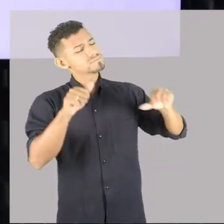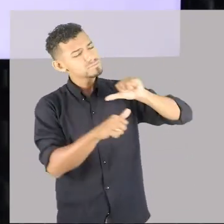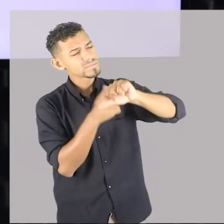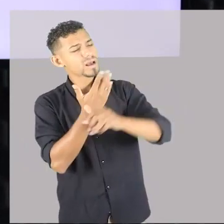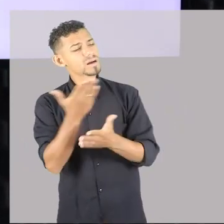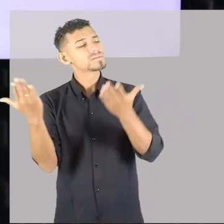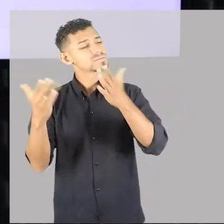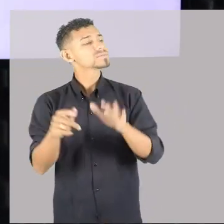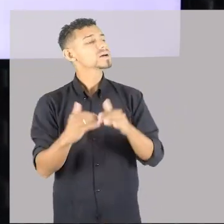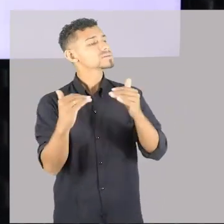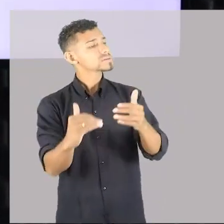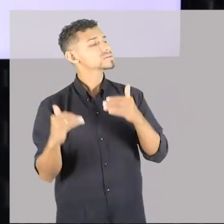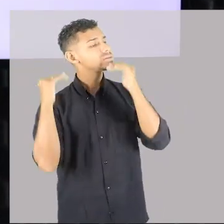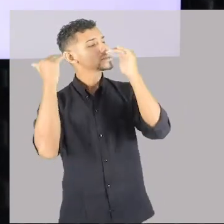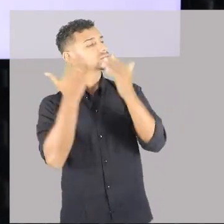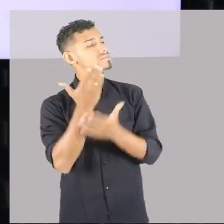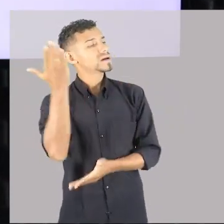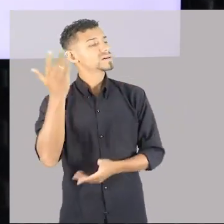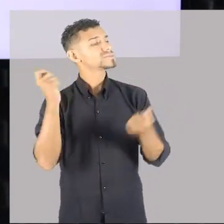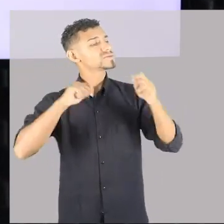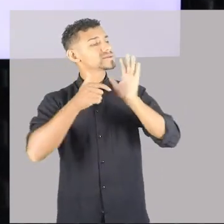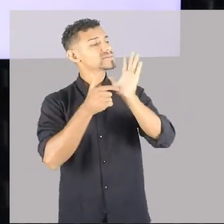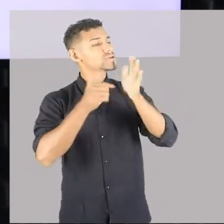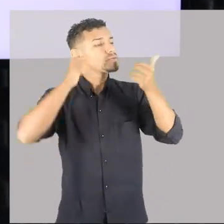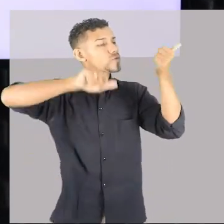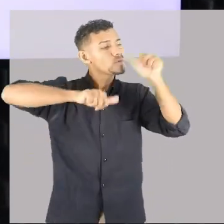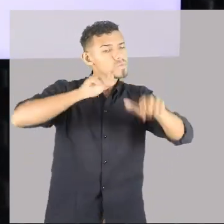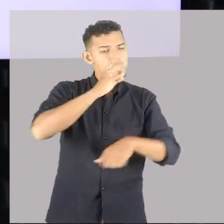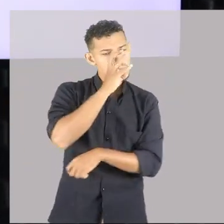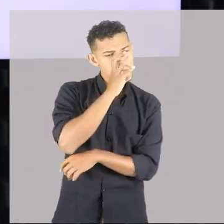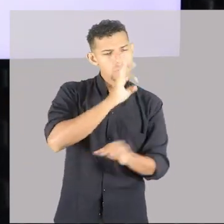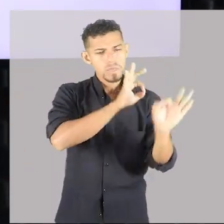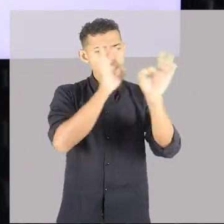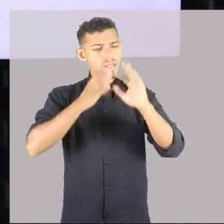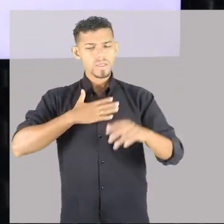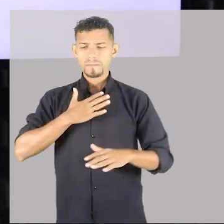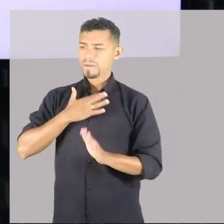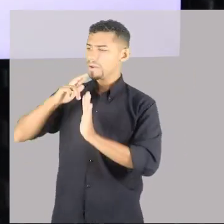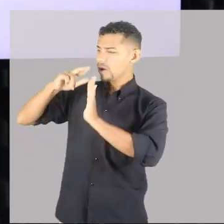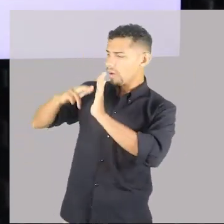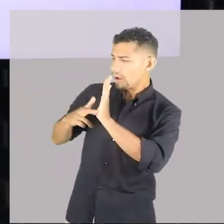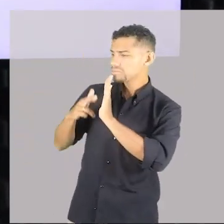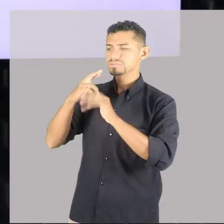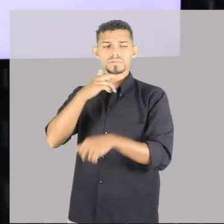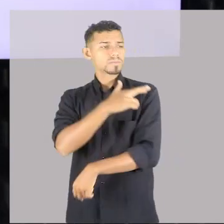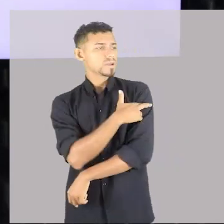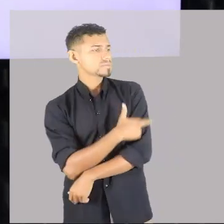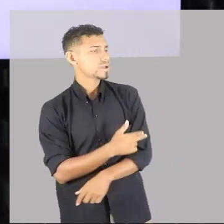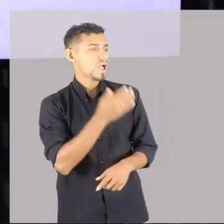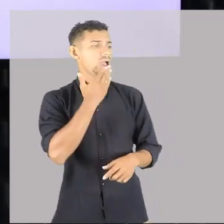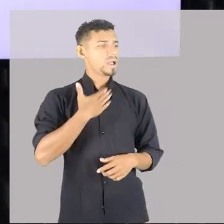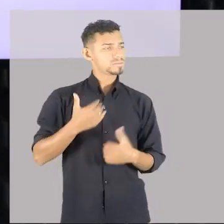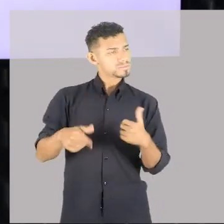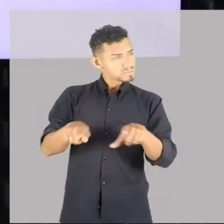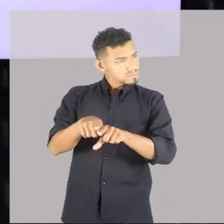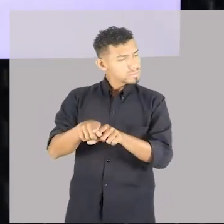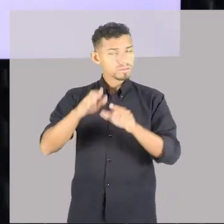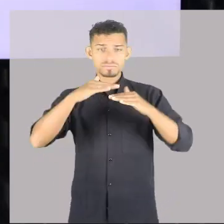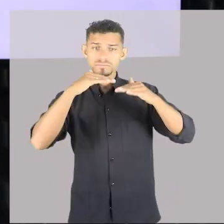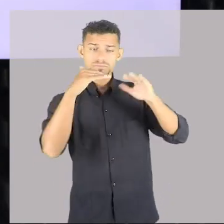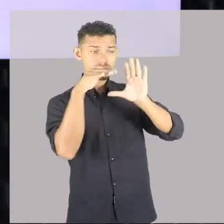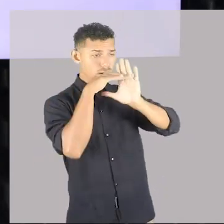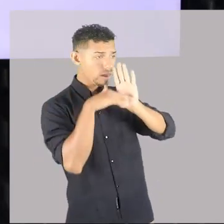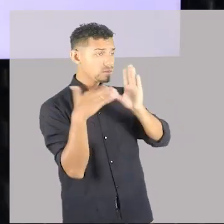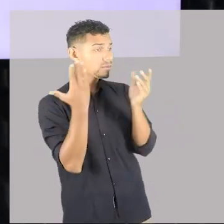remeta às instâncias superiores para que eles possam apreciar o teor do meu recurso, as questões processuais ou as questões de